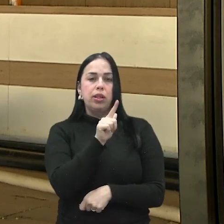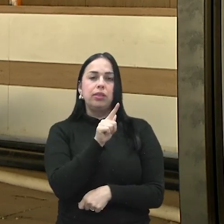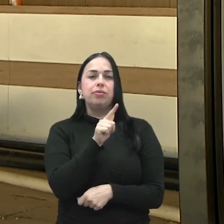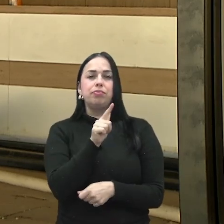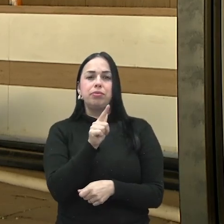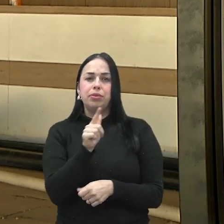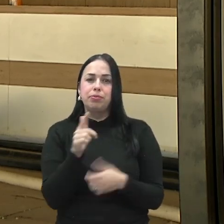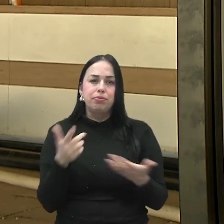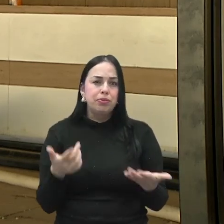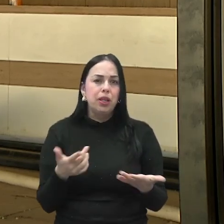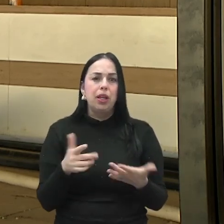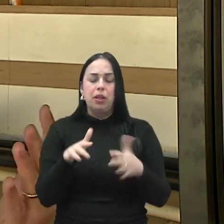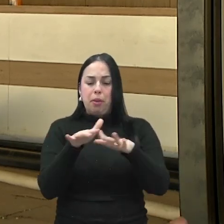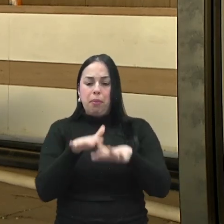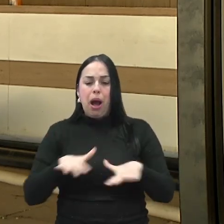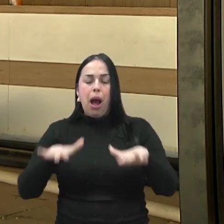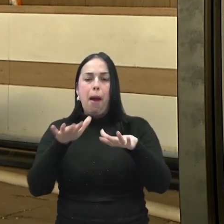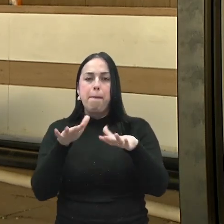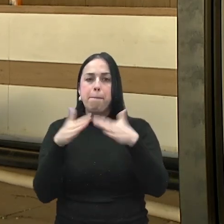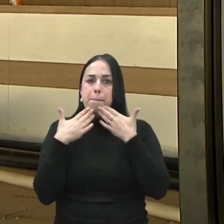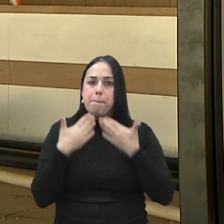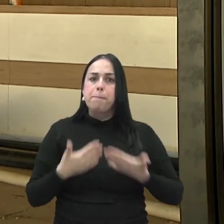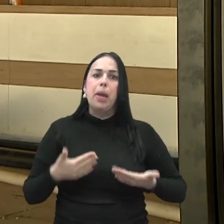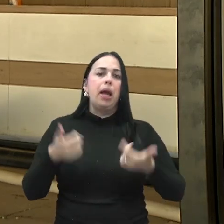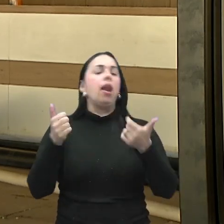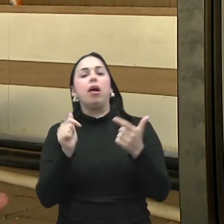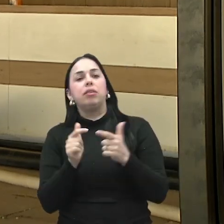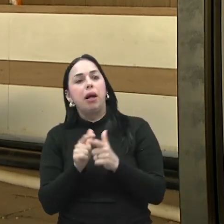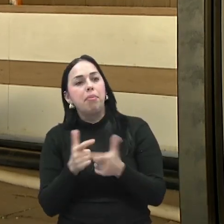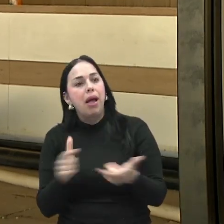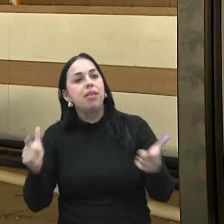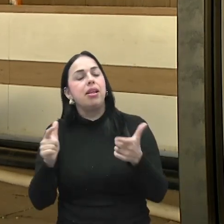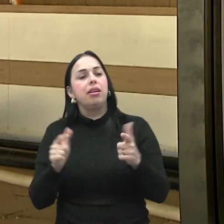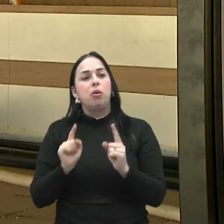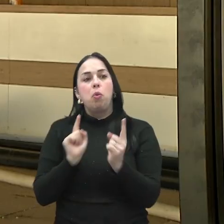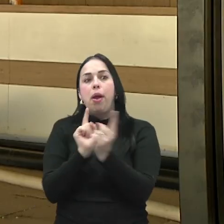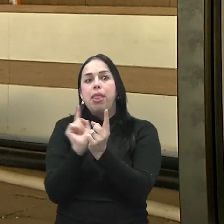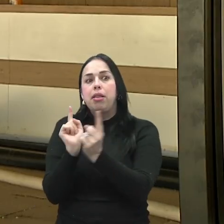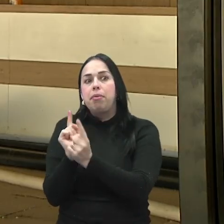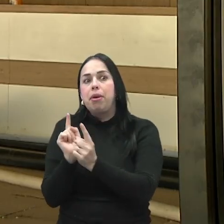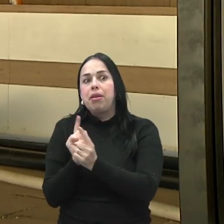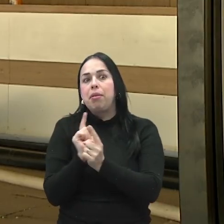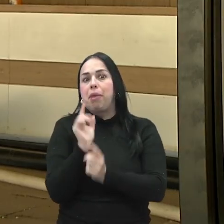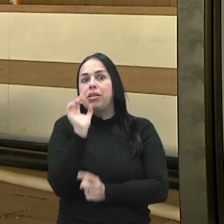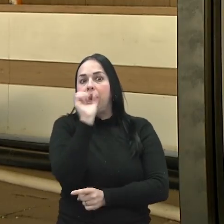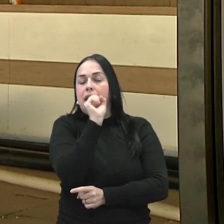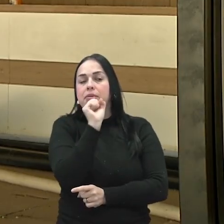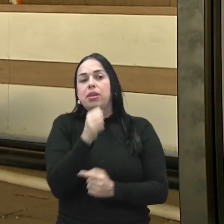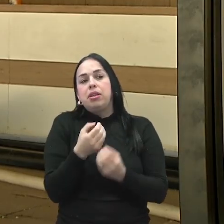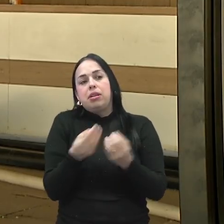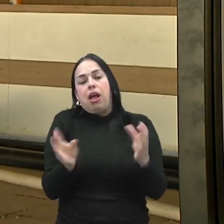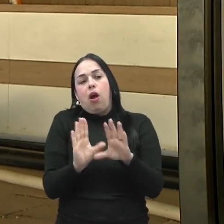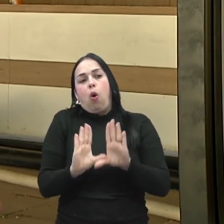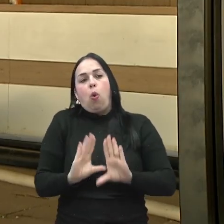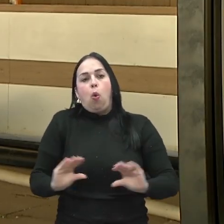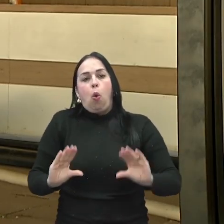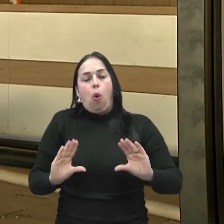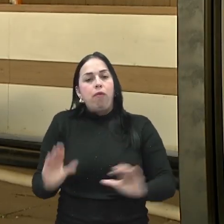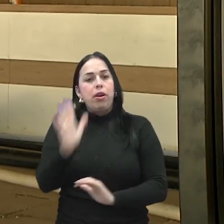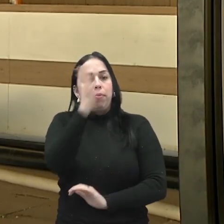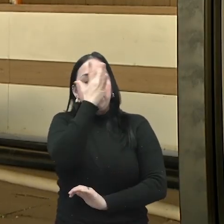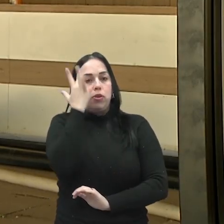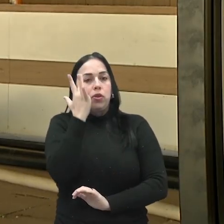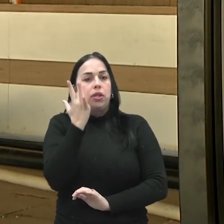uma capacidade muito maior, um espaço muito maior, melhoria dos fluxos de atendimento e mais conforto para a população